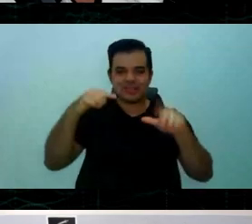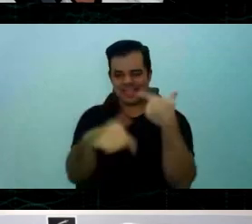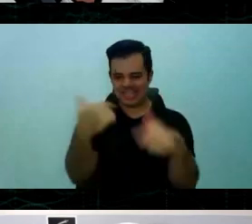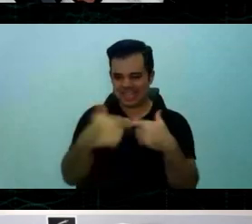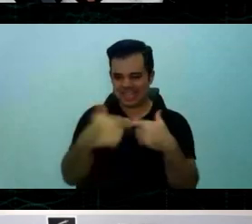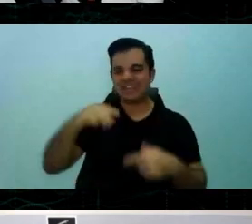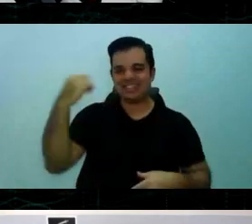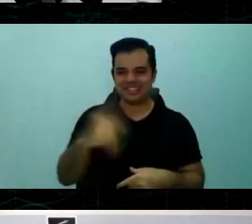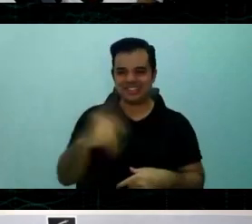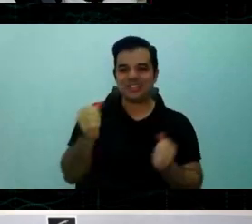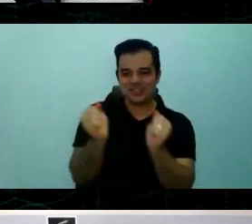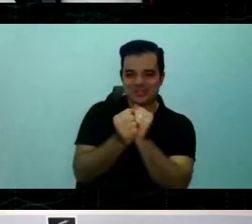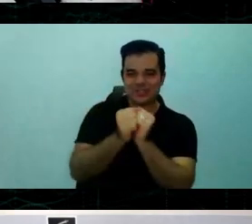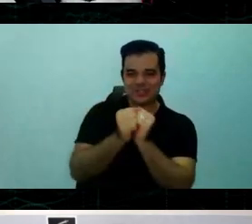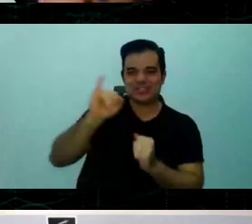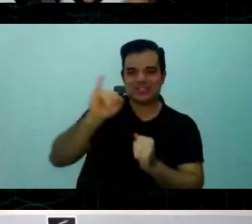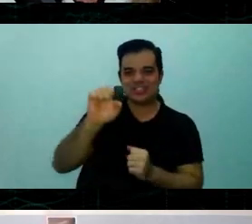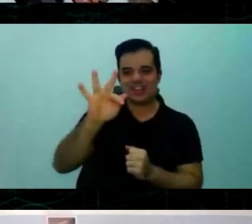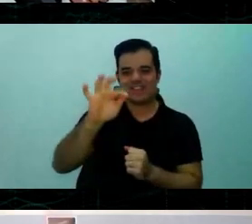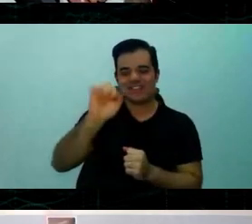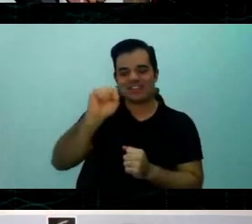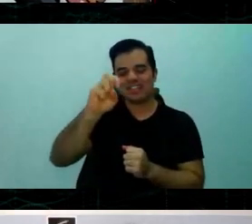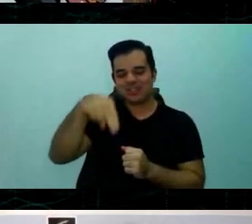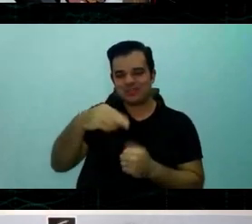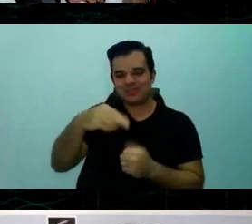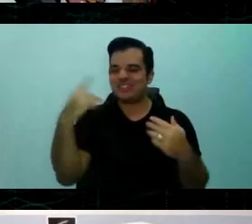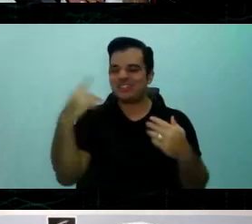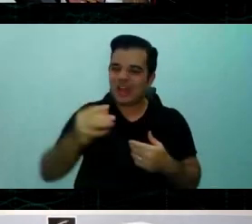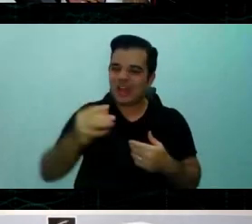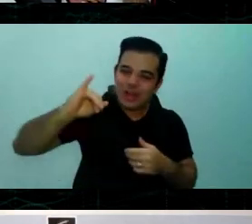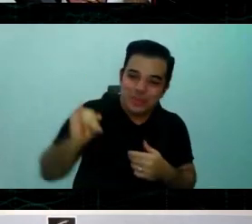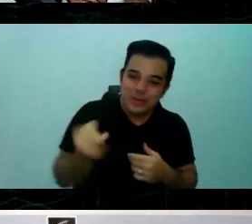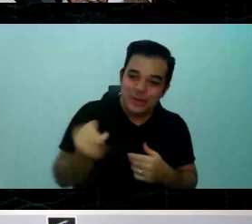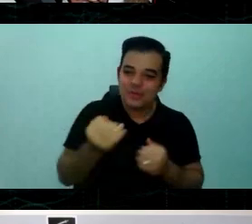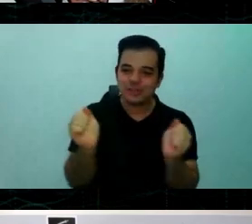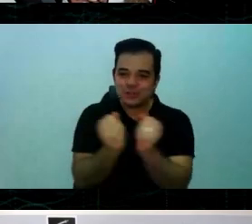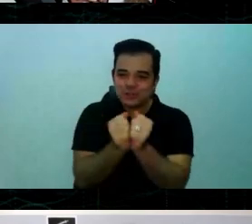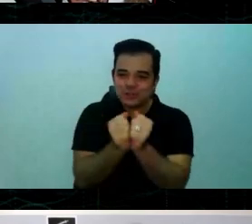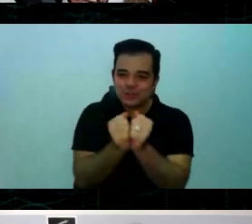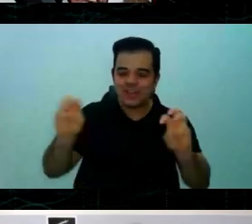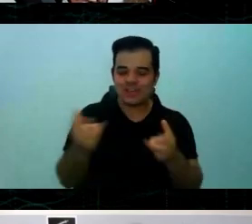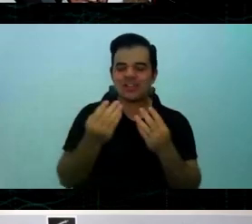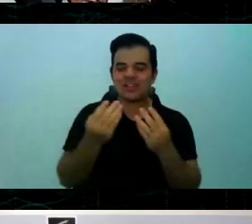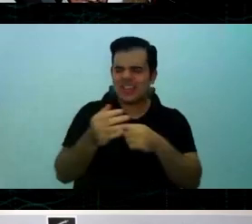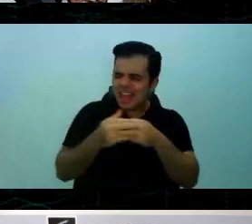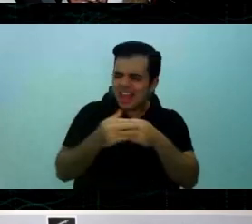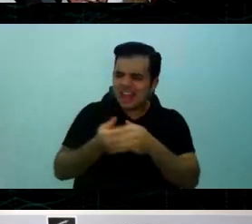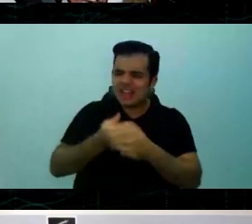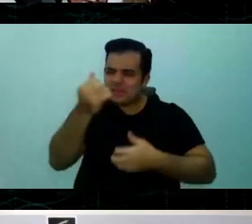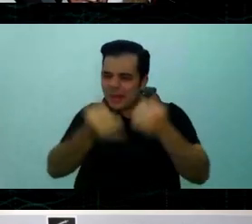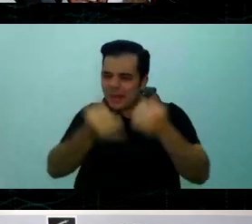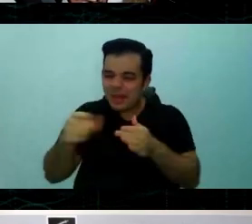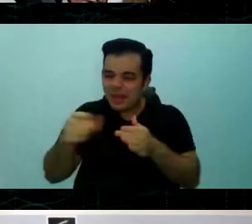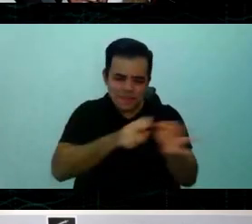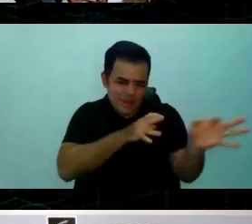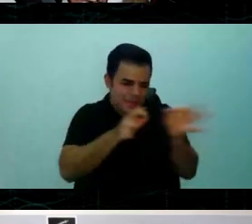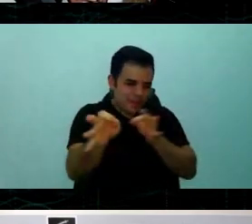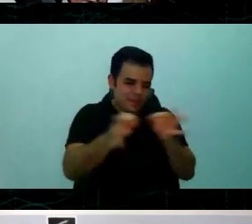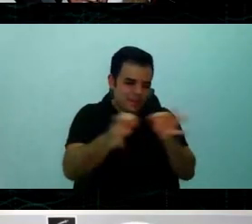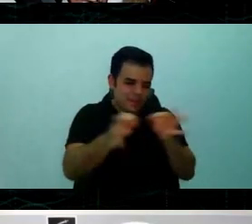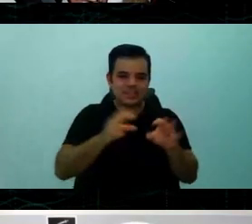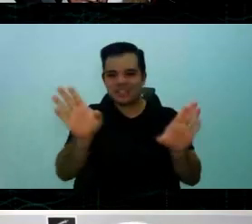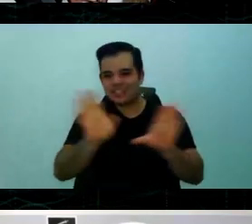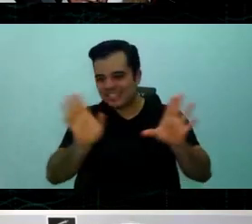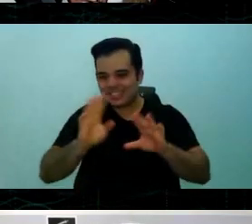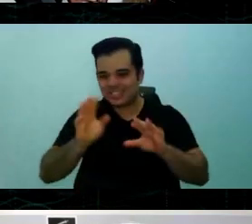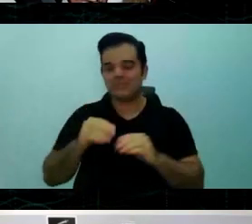Jefferson? E é isso, galera. Aproveitem o evento. A gente fez com muito carinho. E é isso. Um beijão. Se